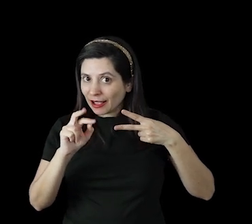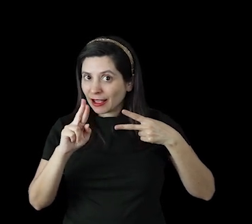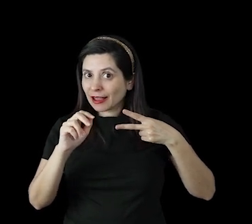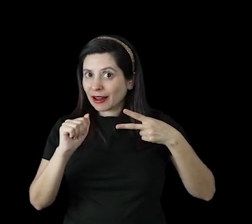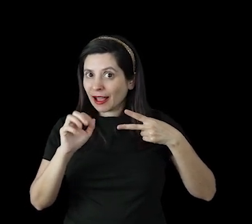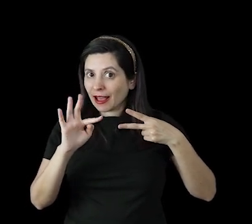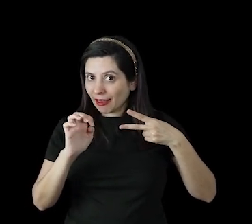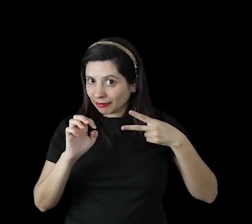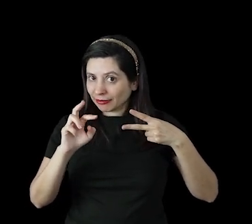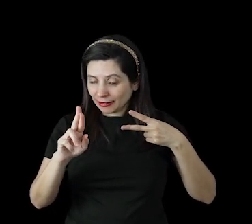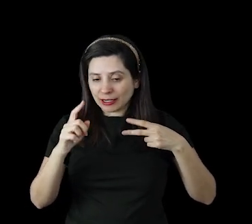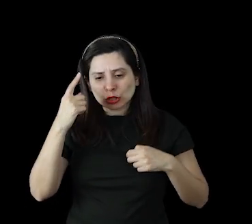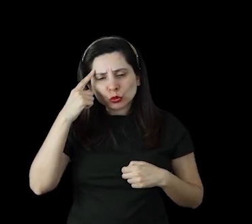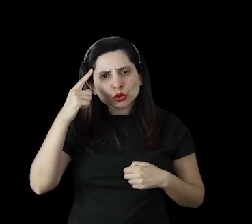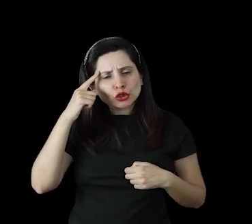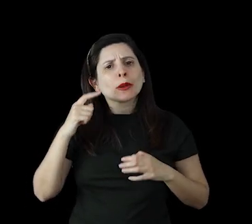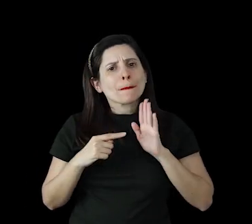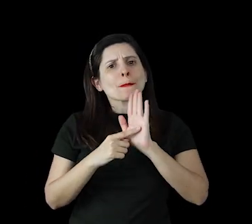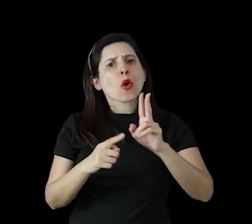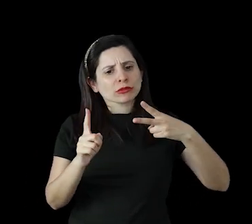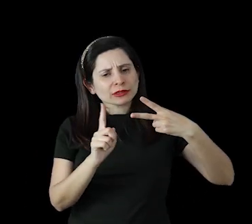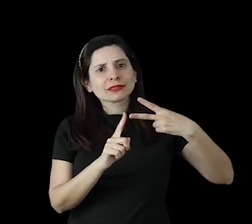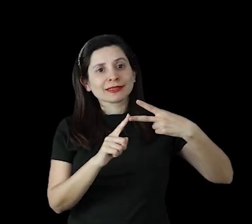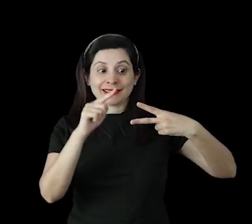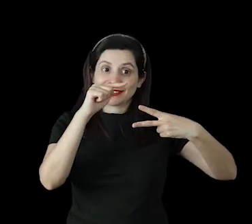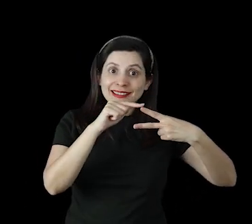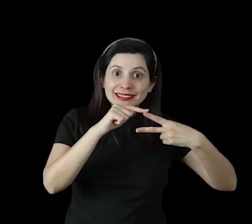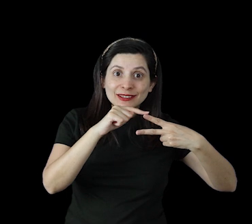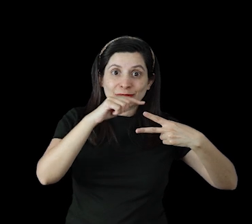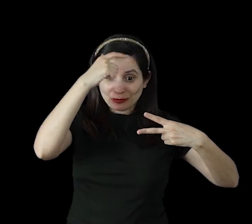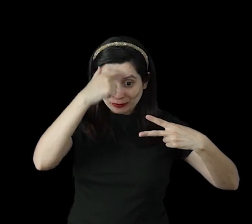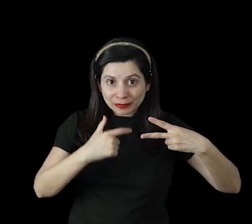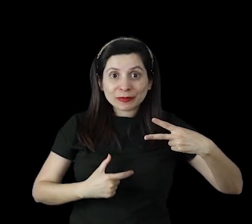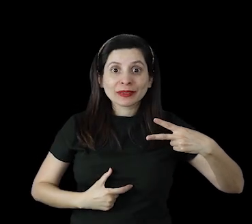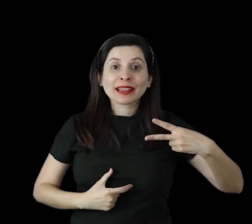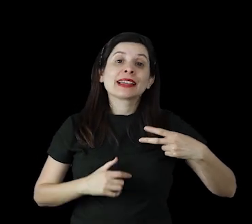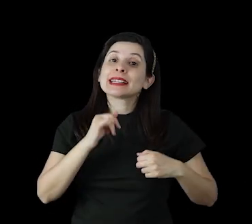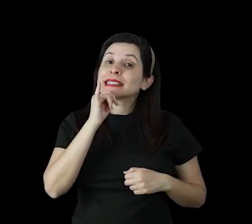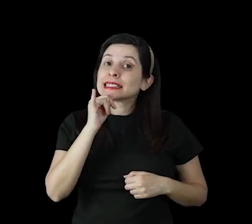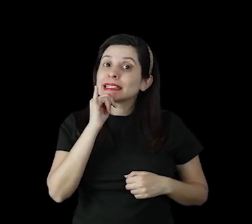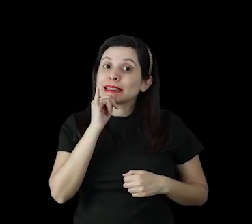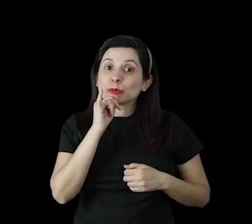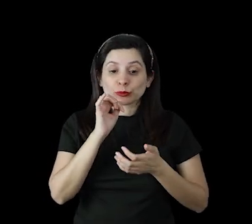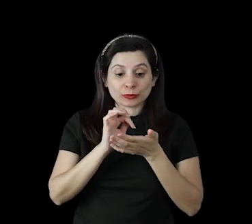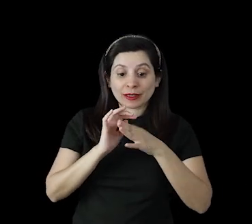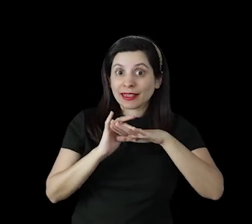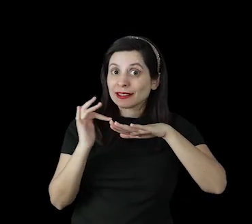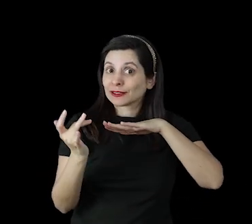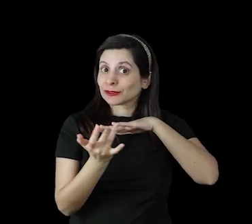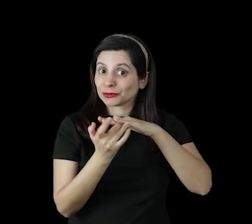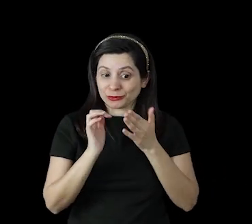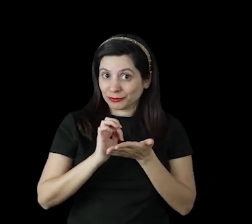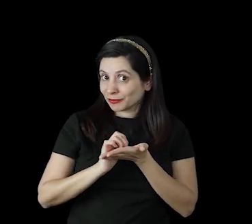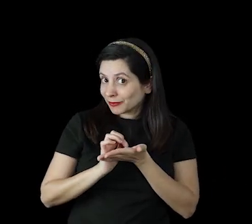aparece, a personalidade, né, como eu falei, no dia a dia, nas redes sociais, mas